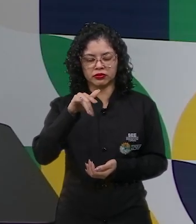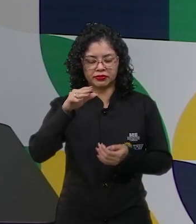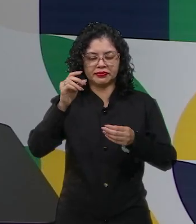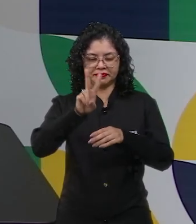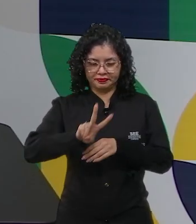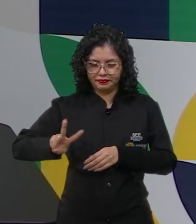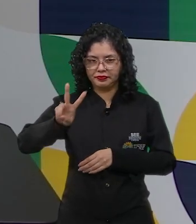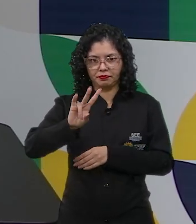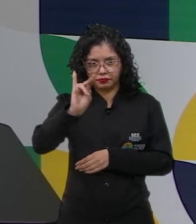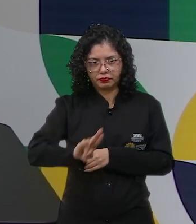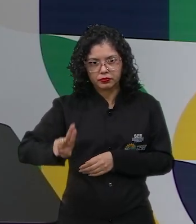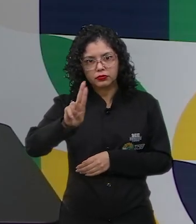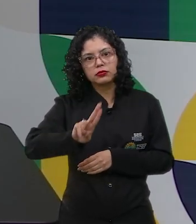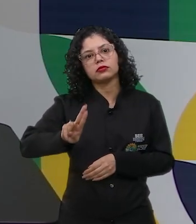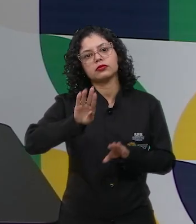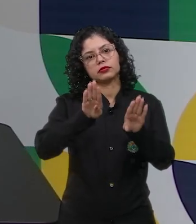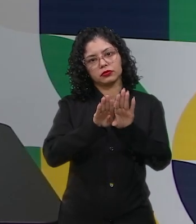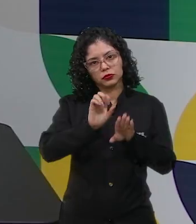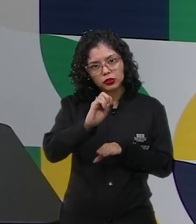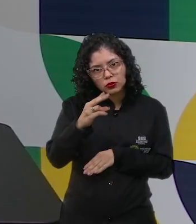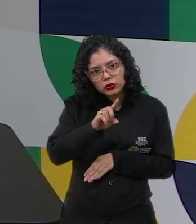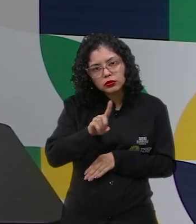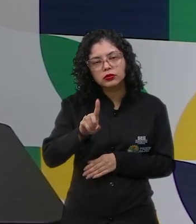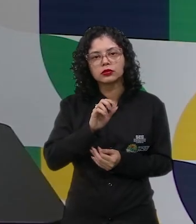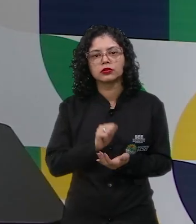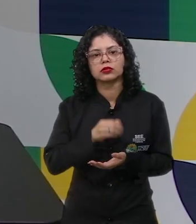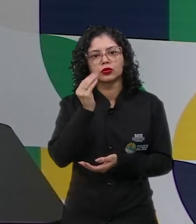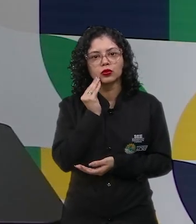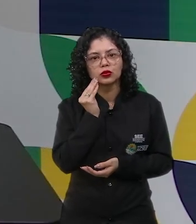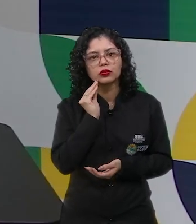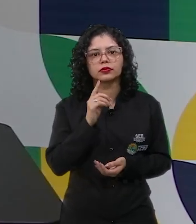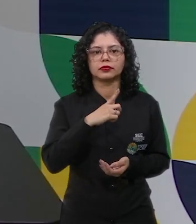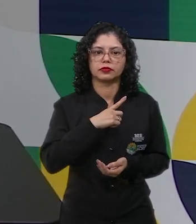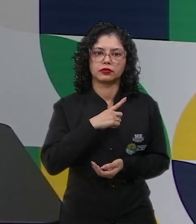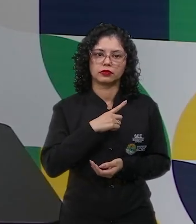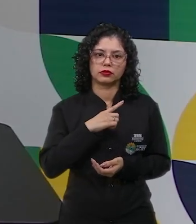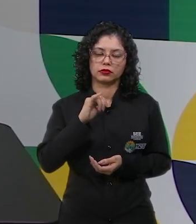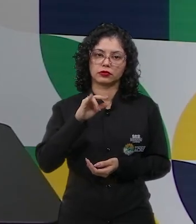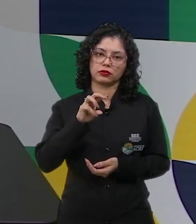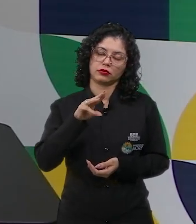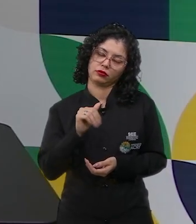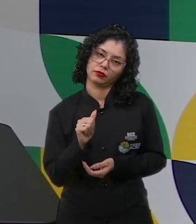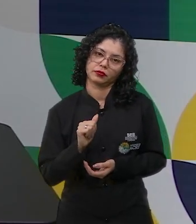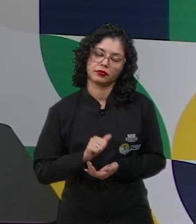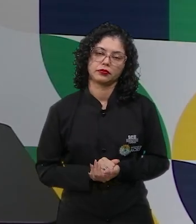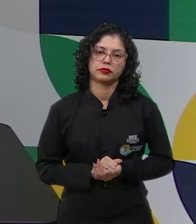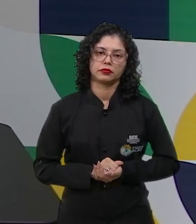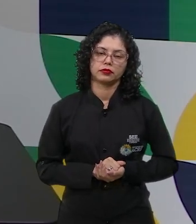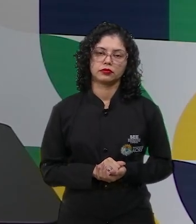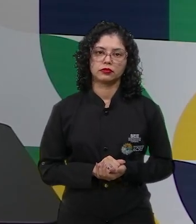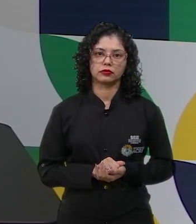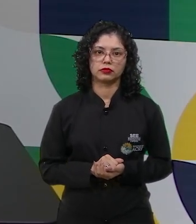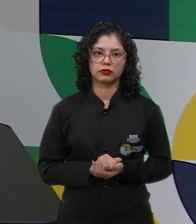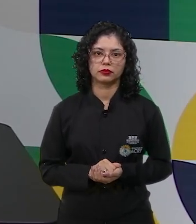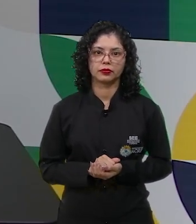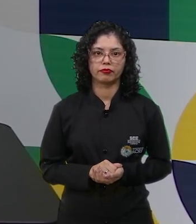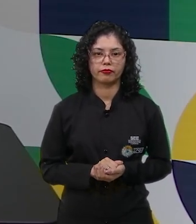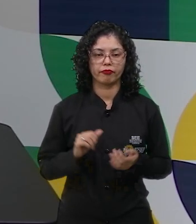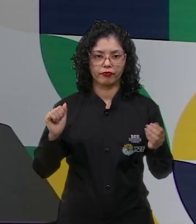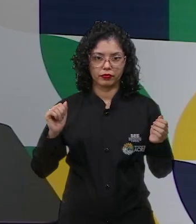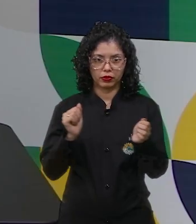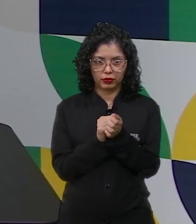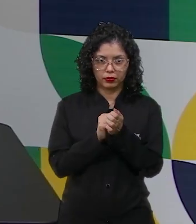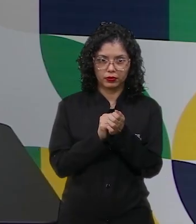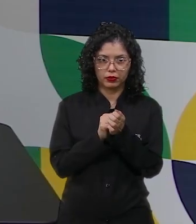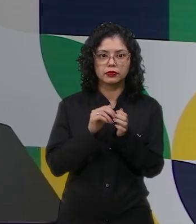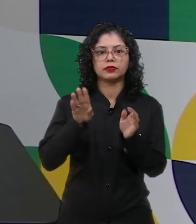ali no fogão de indução? Né? Então, é só fazer o teste. Caso você tenha um ímã em casa, né, se ele ligar, se ele colar ali,